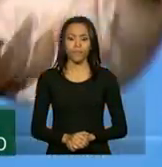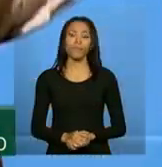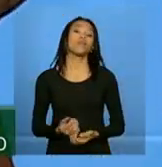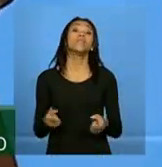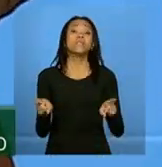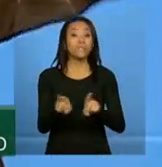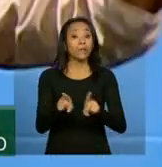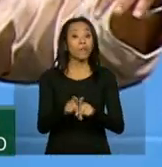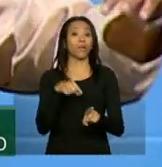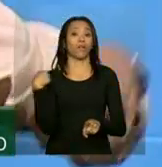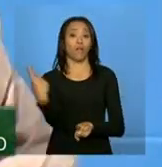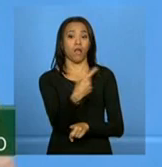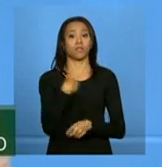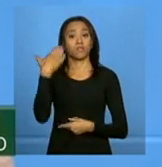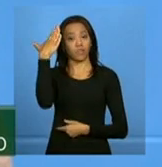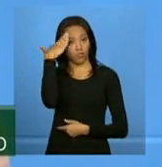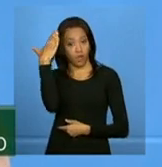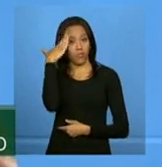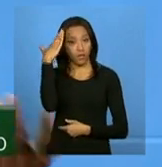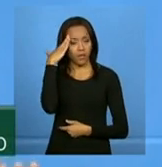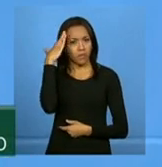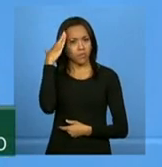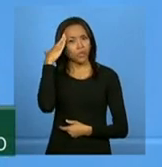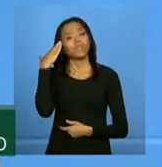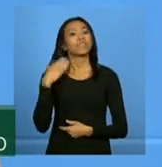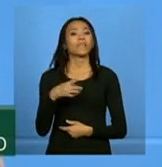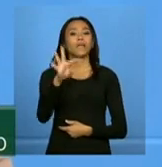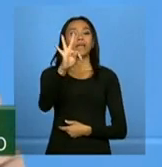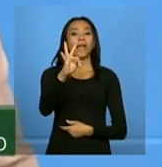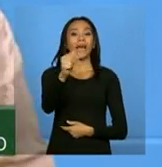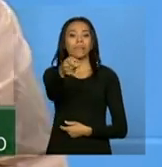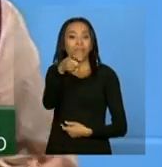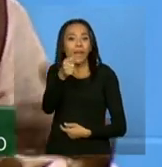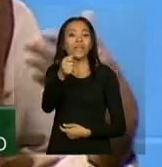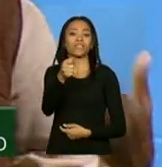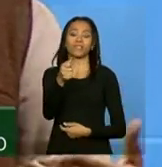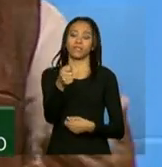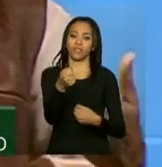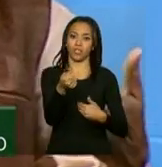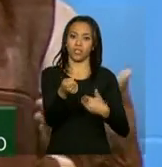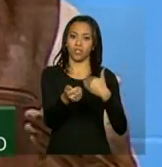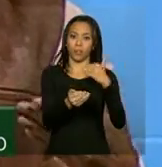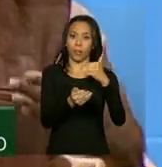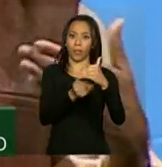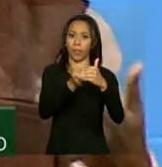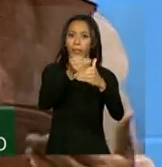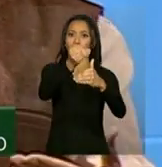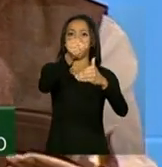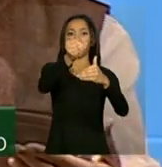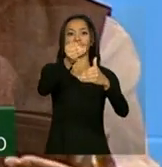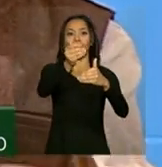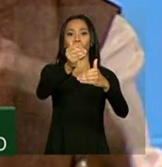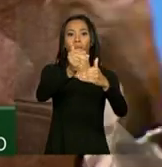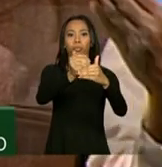Também sabemos que a taxa de crescimento das economias emergentes também vem se desacelerando. E